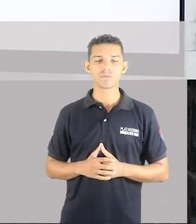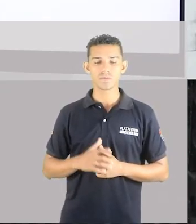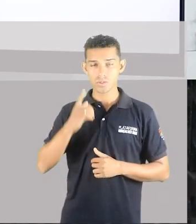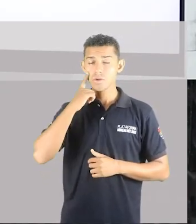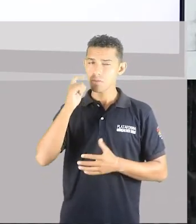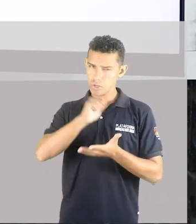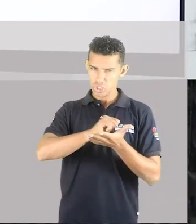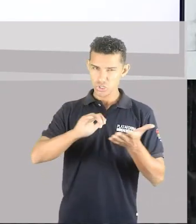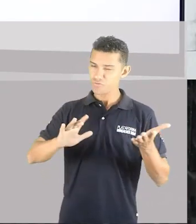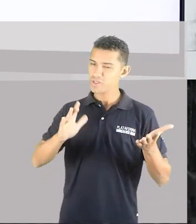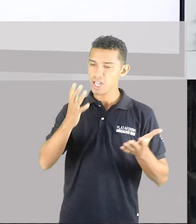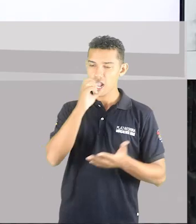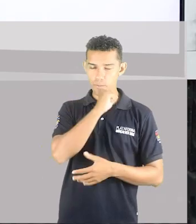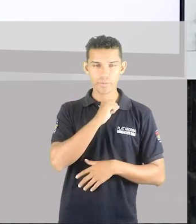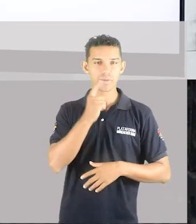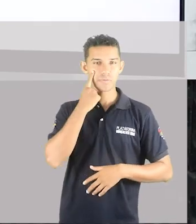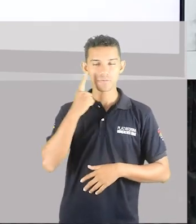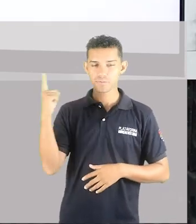Fazer exercício?